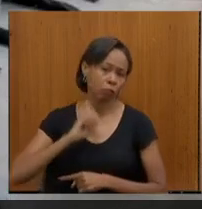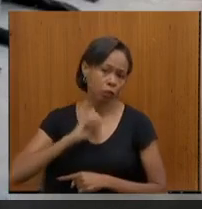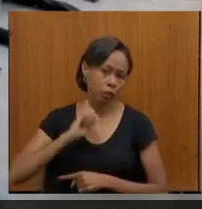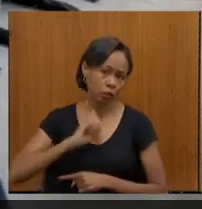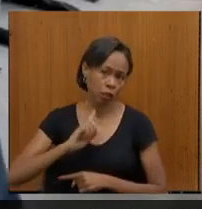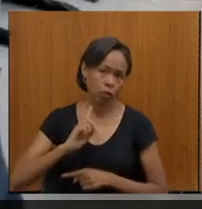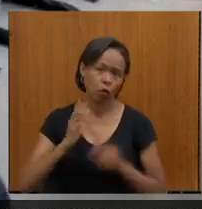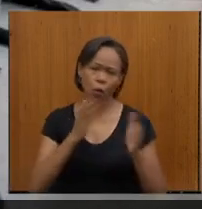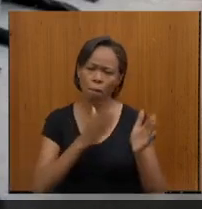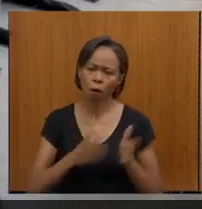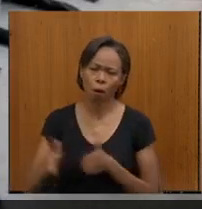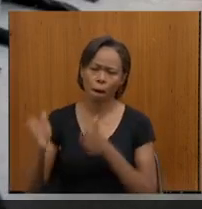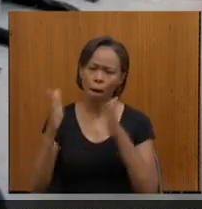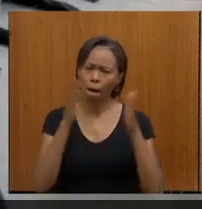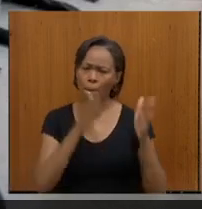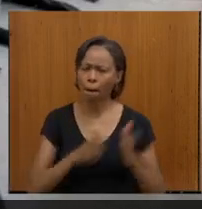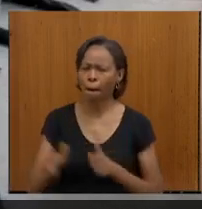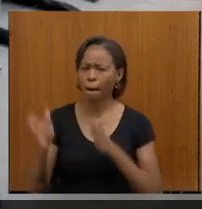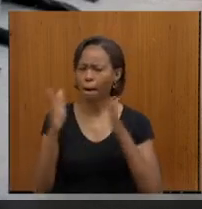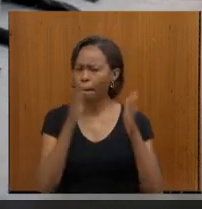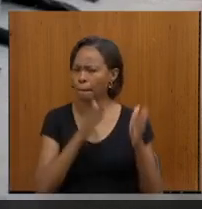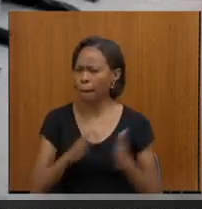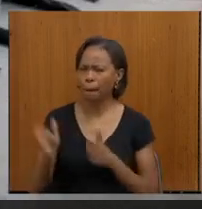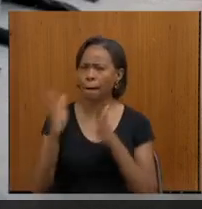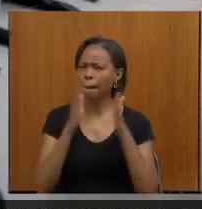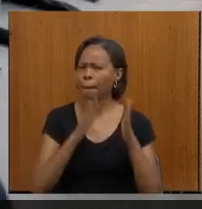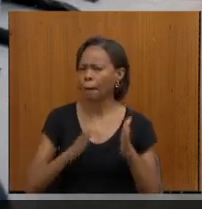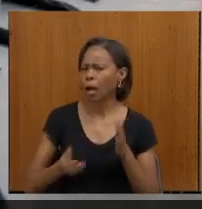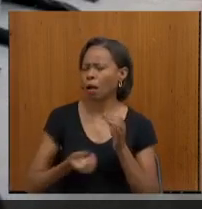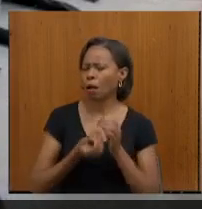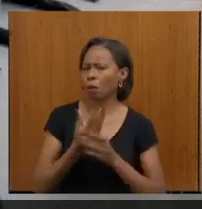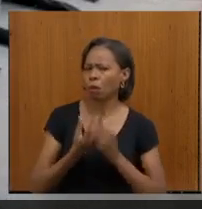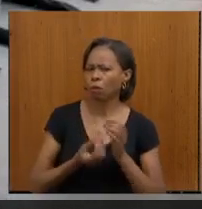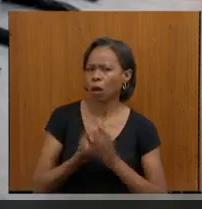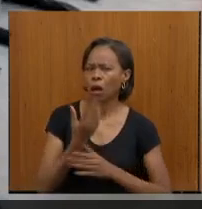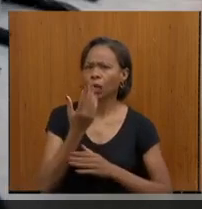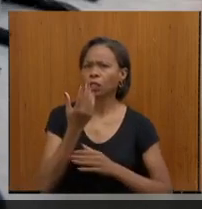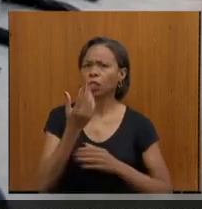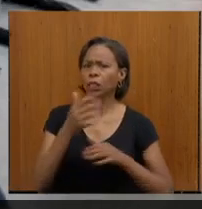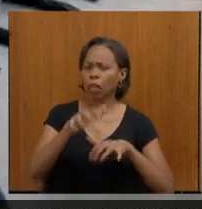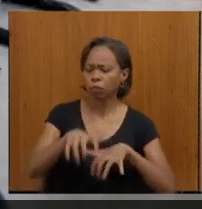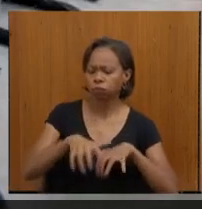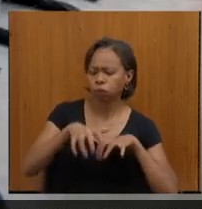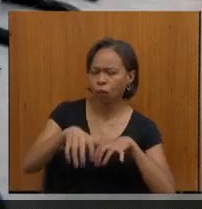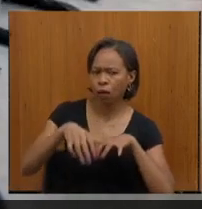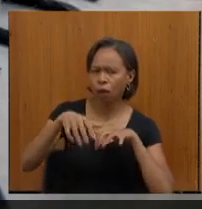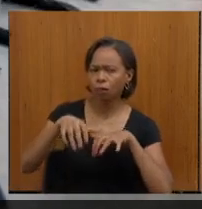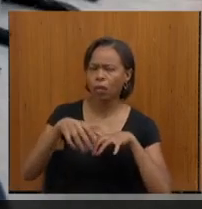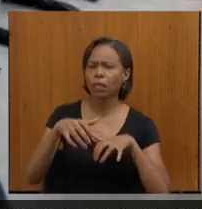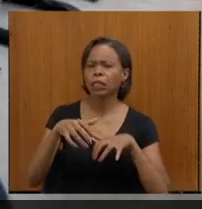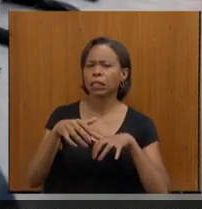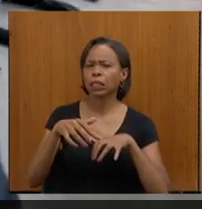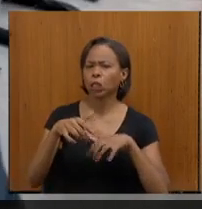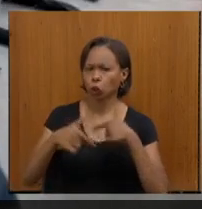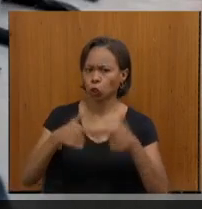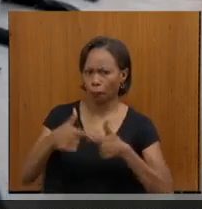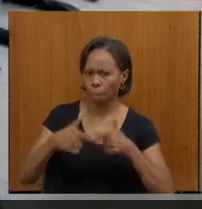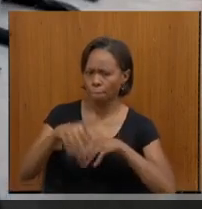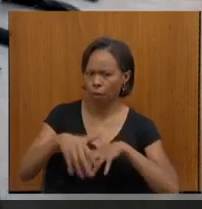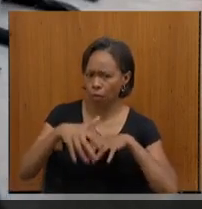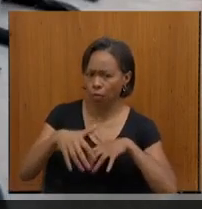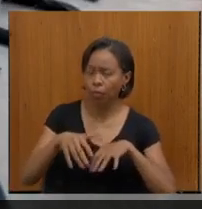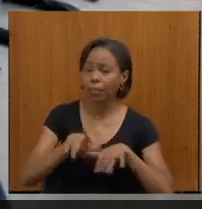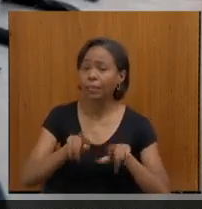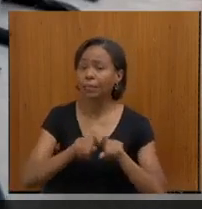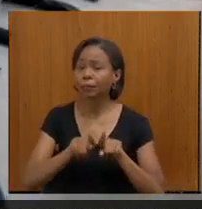processo produtivo também na minha via as actividades de verão e também o cinto